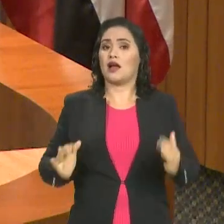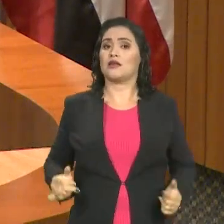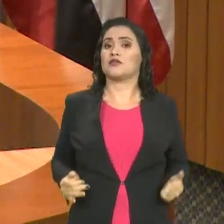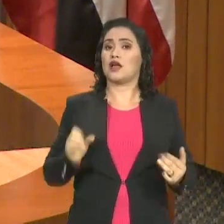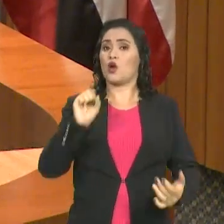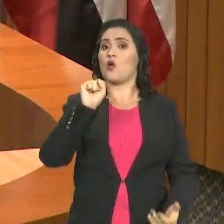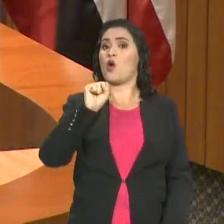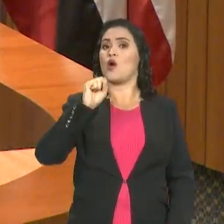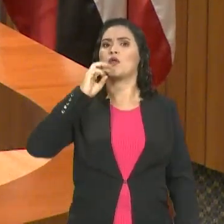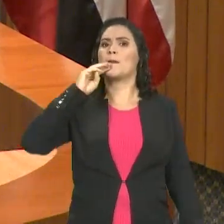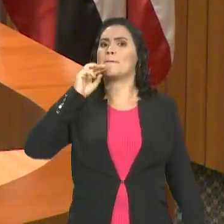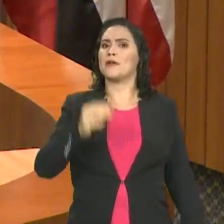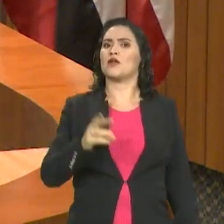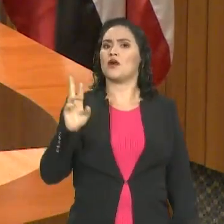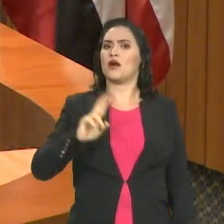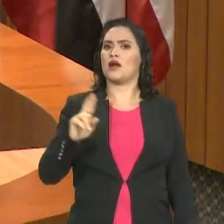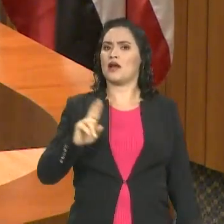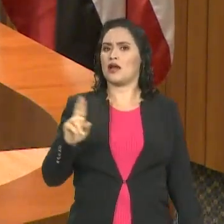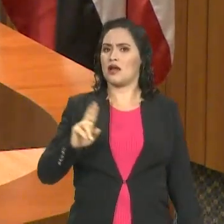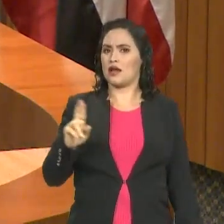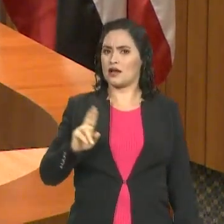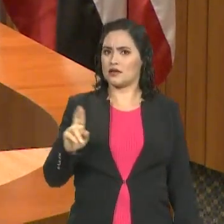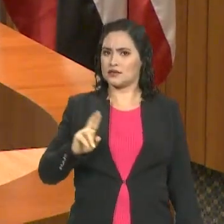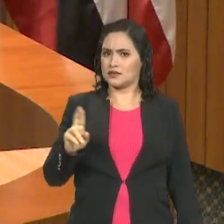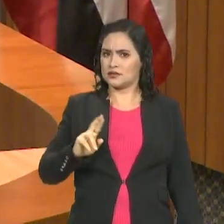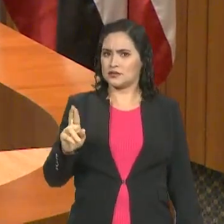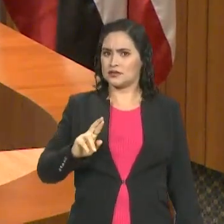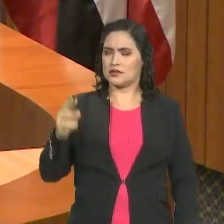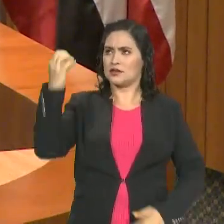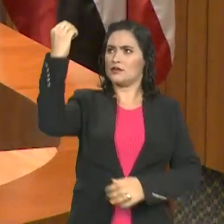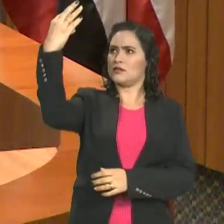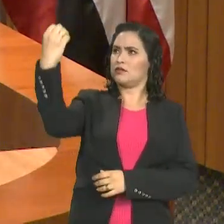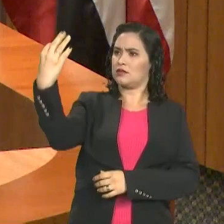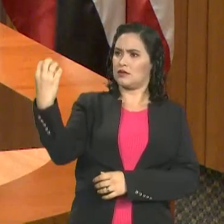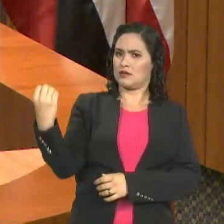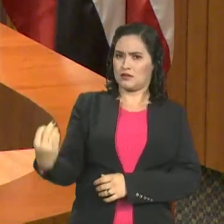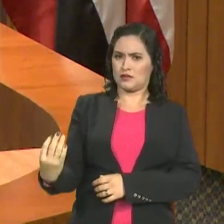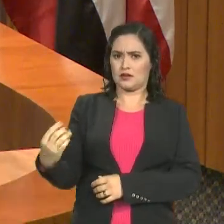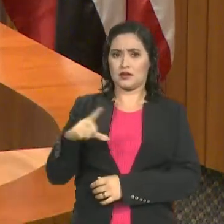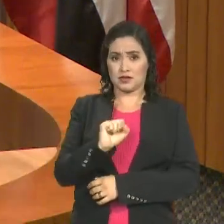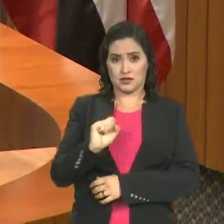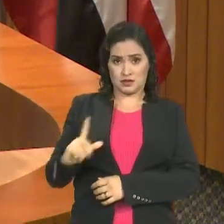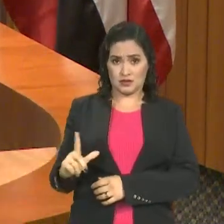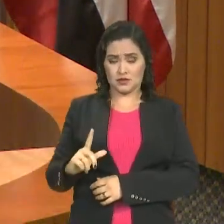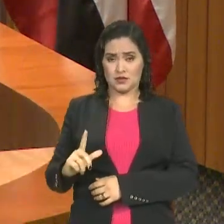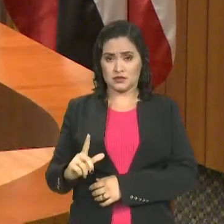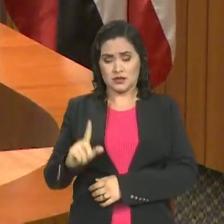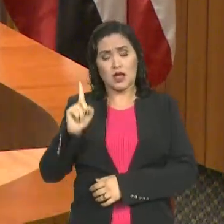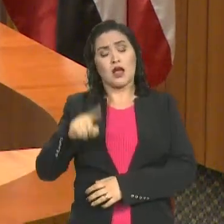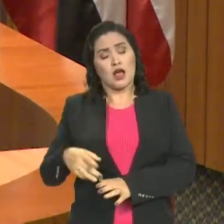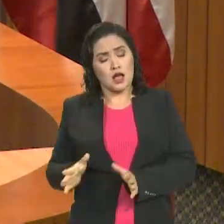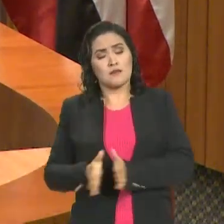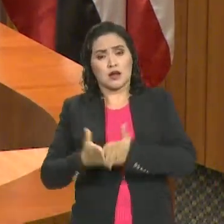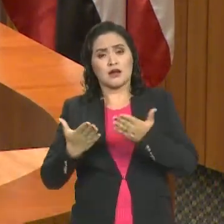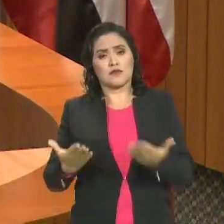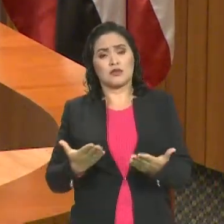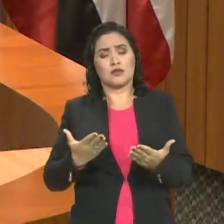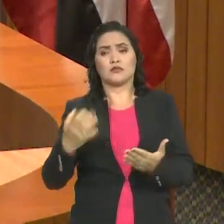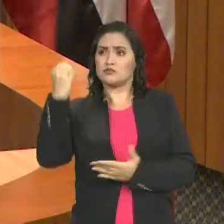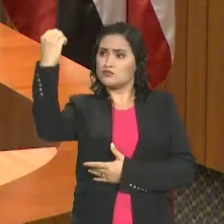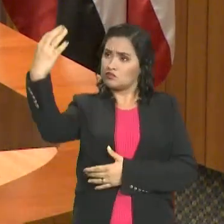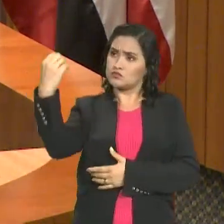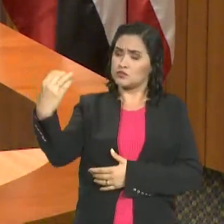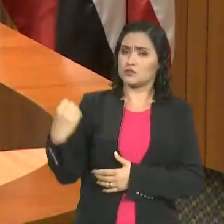em sinalização vertical, horizontal e semáforo em São Luís. É maravilhoso sinalizar a cidade. Quem que é